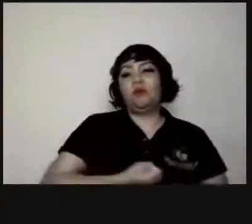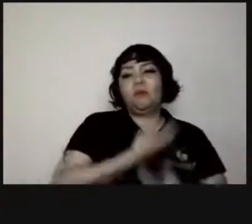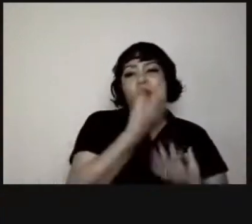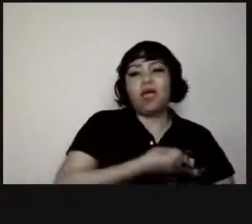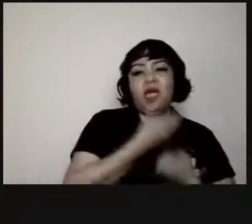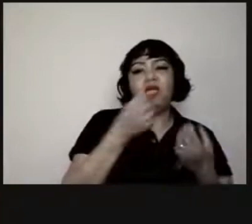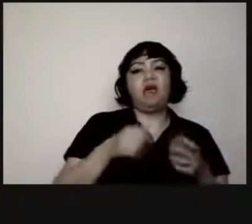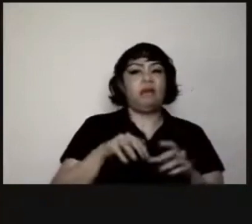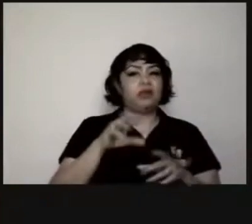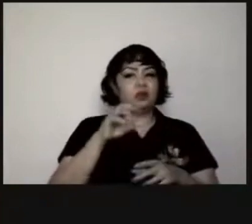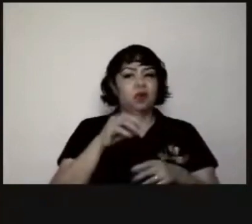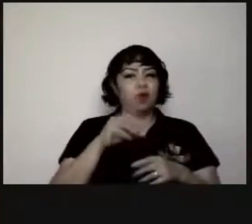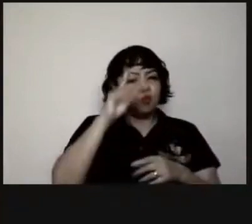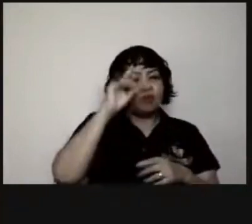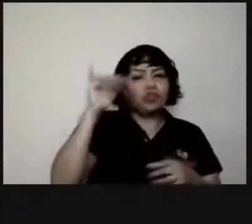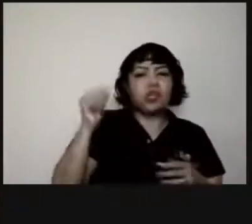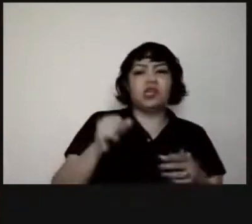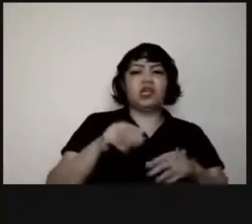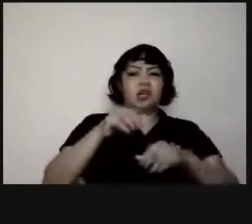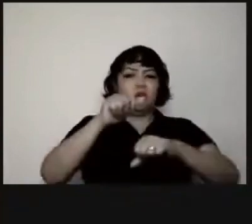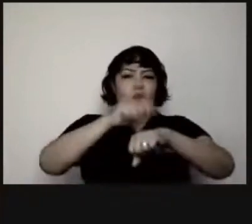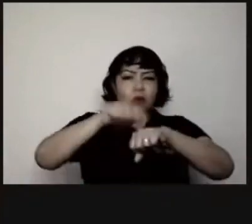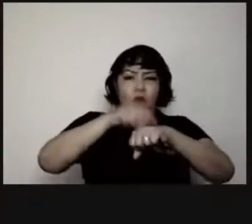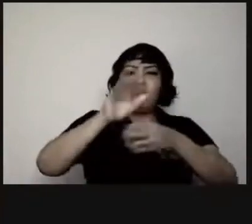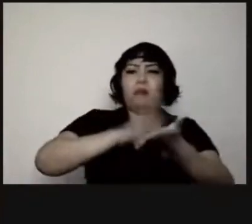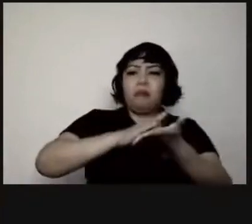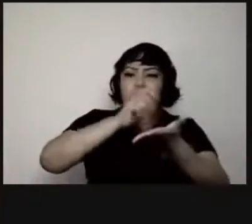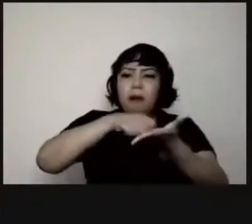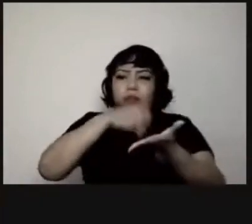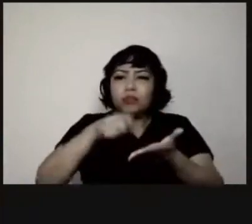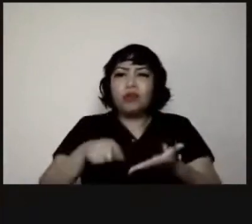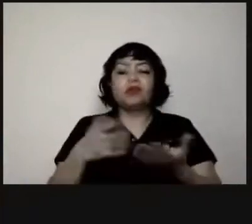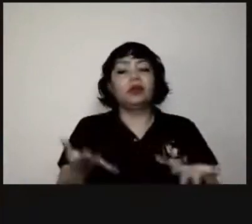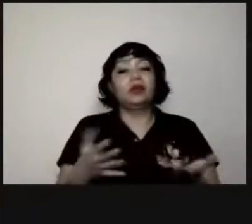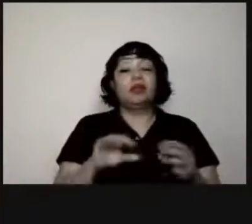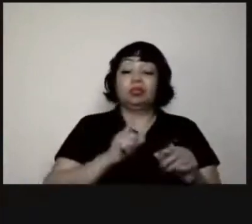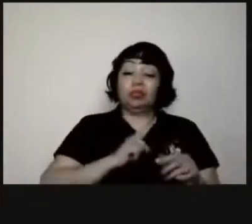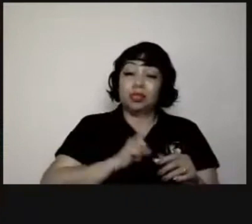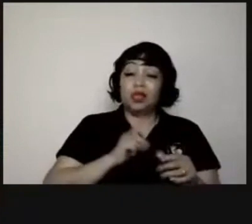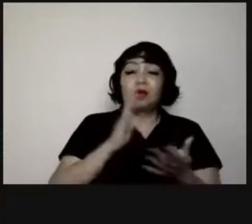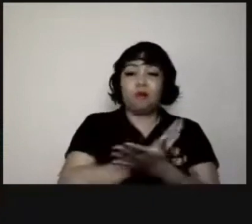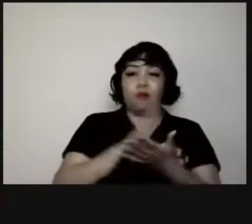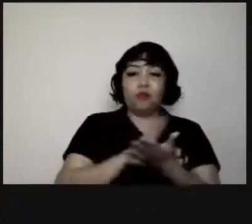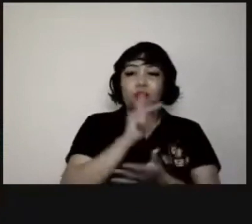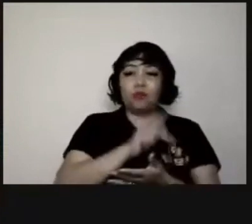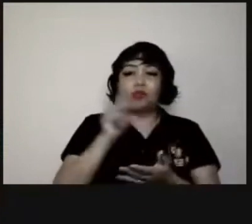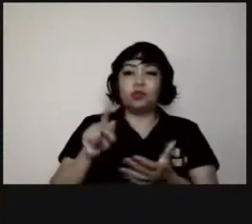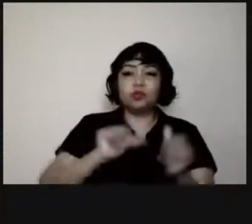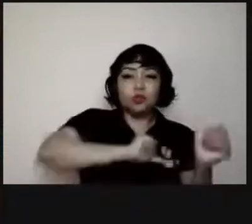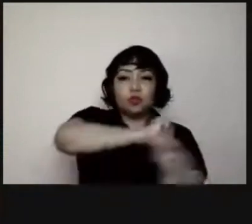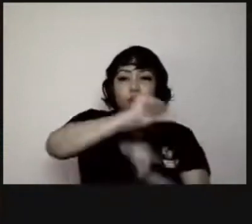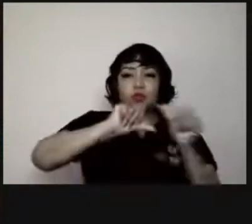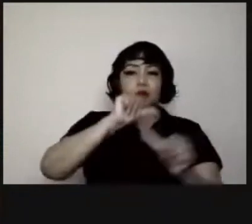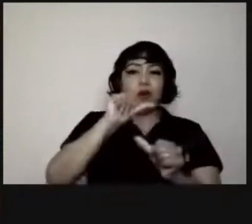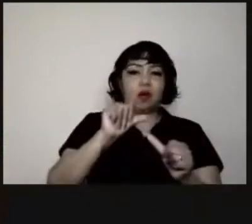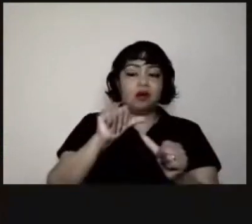por autores, então tem muitos professores inovando nesse ponto de vista, mas é